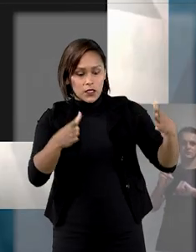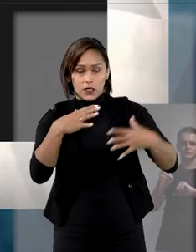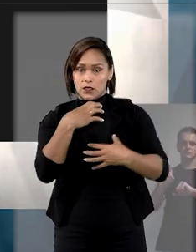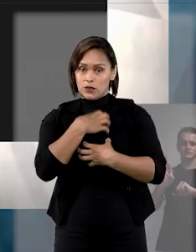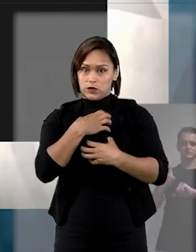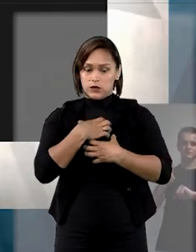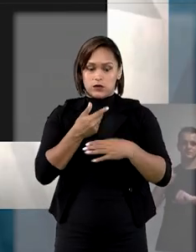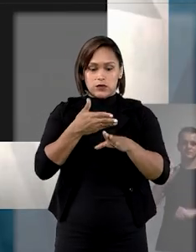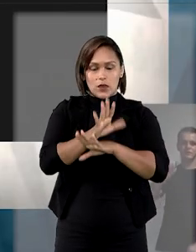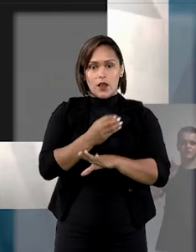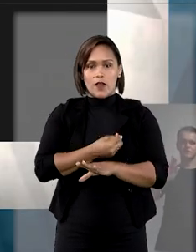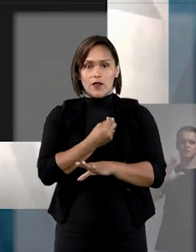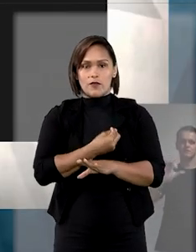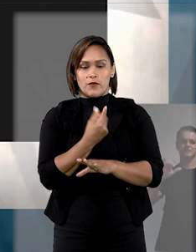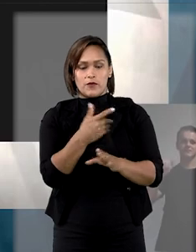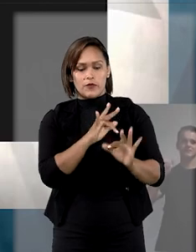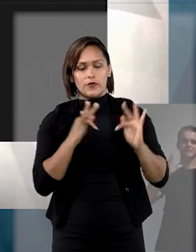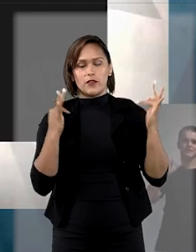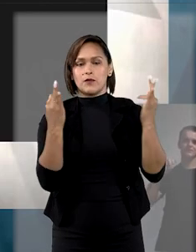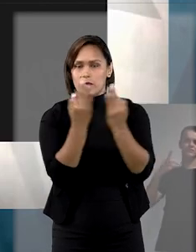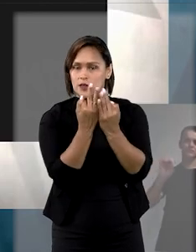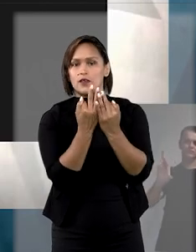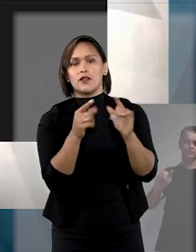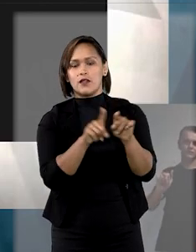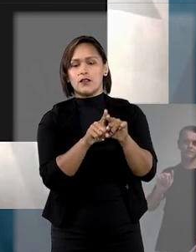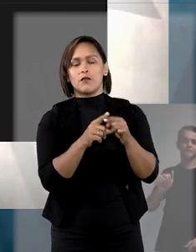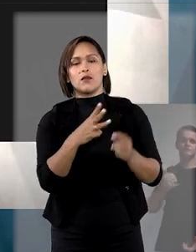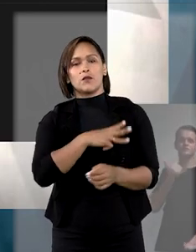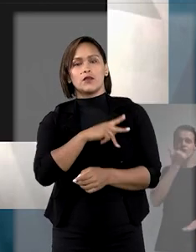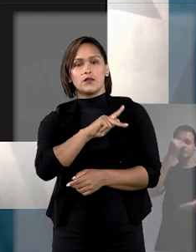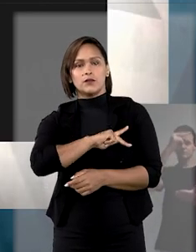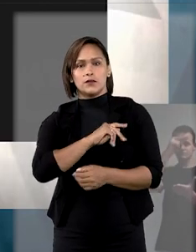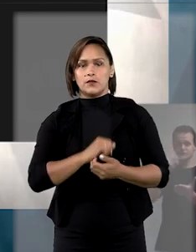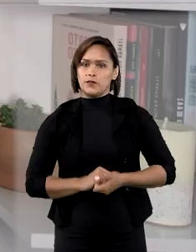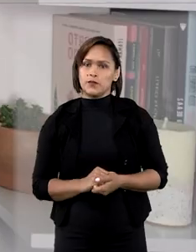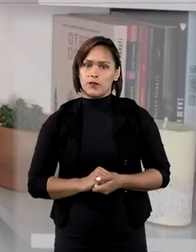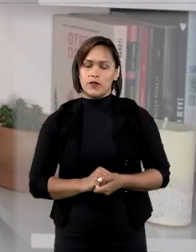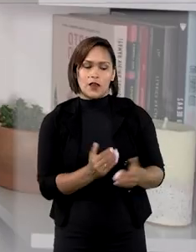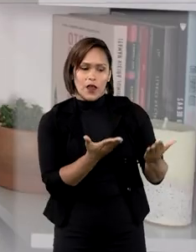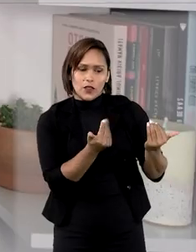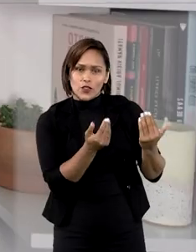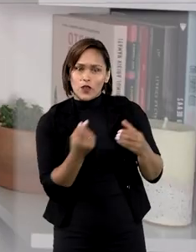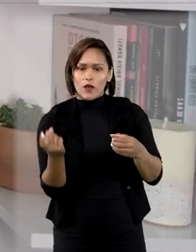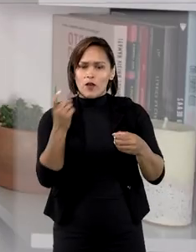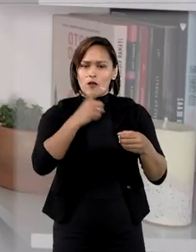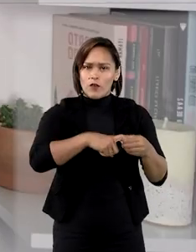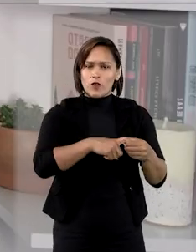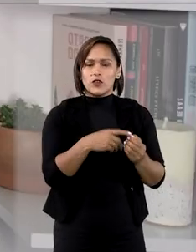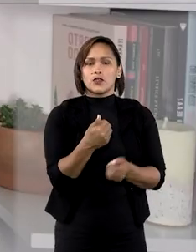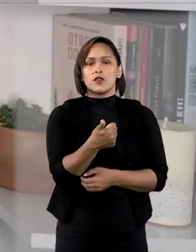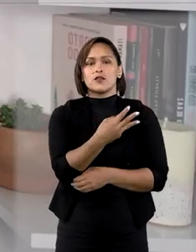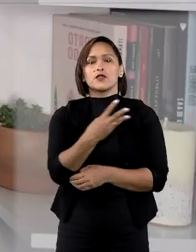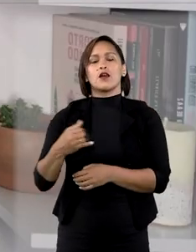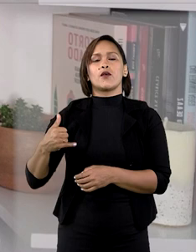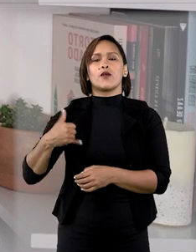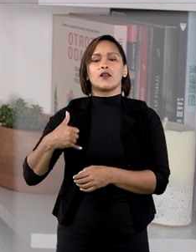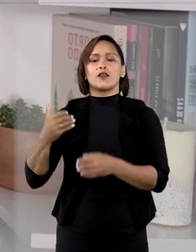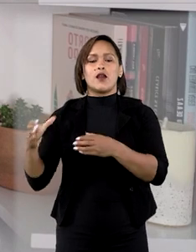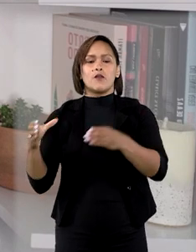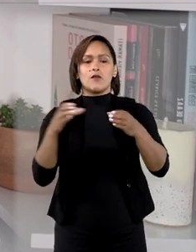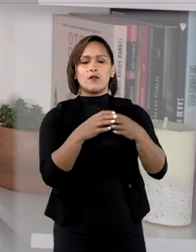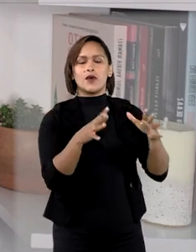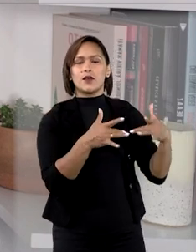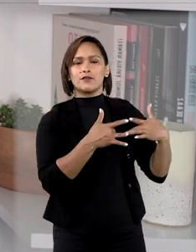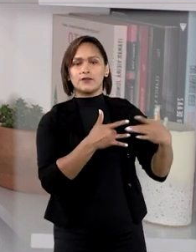à propositura da ação de destituição do poder familiar pelo Ministério Público. A jovem retornou, então, aos 14 anos para o